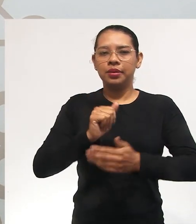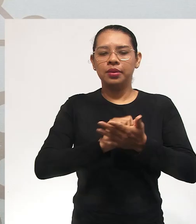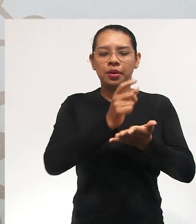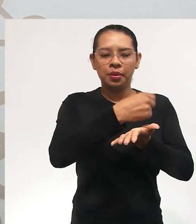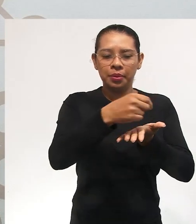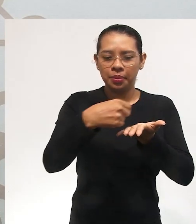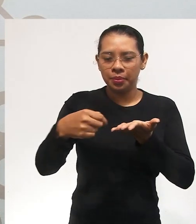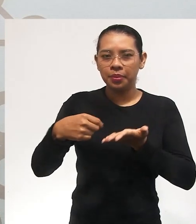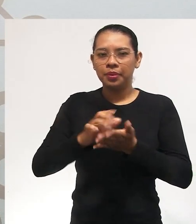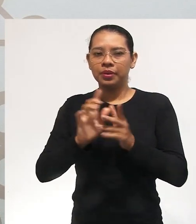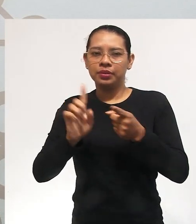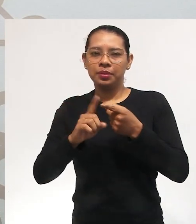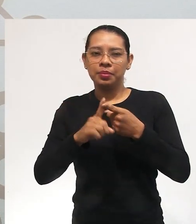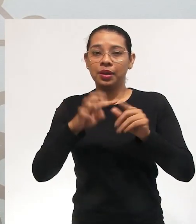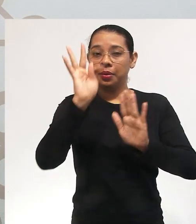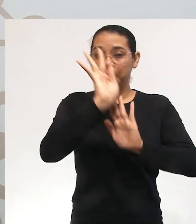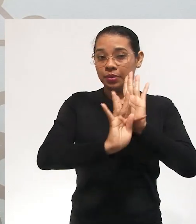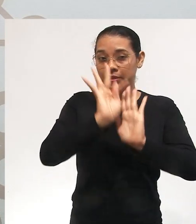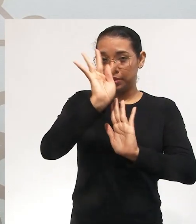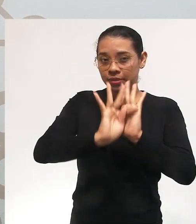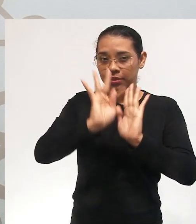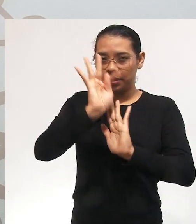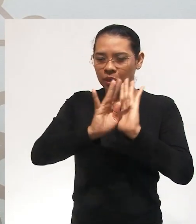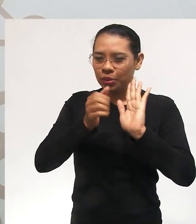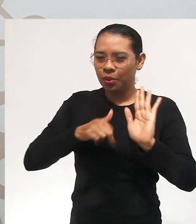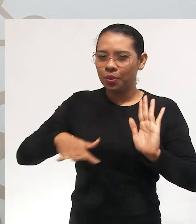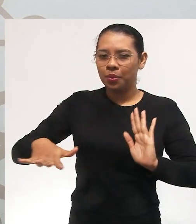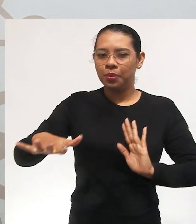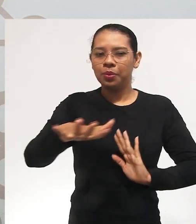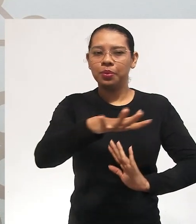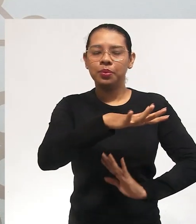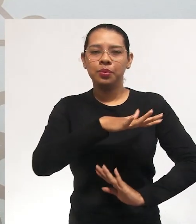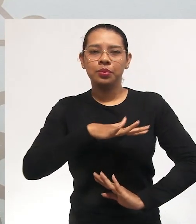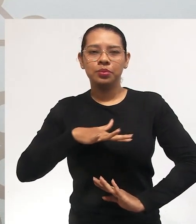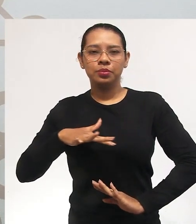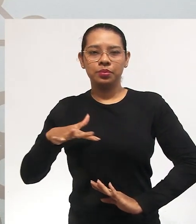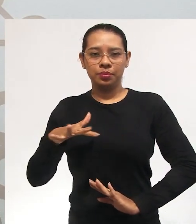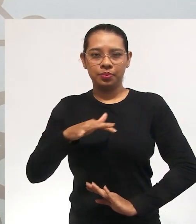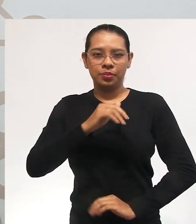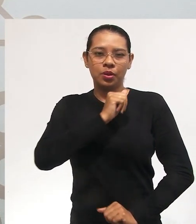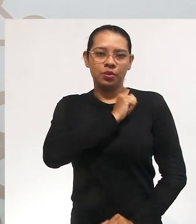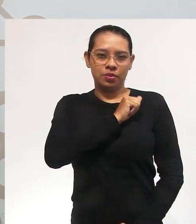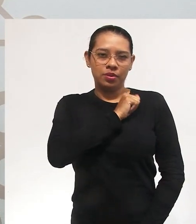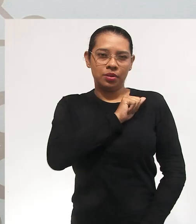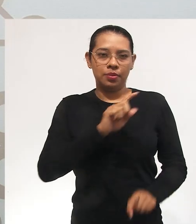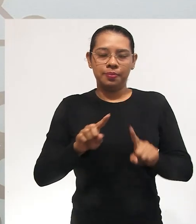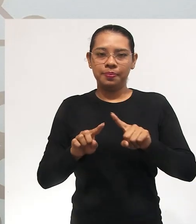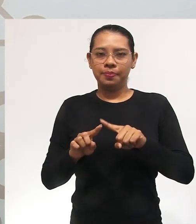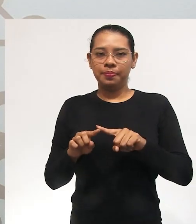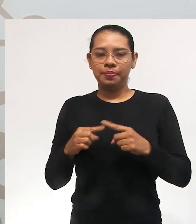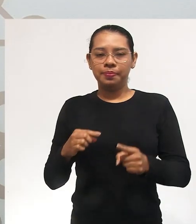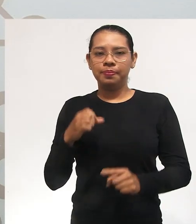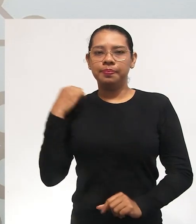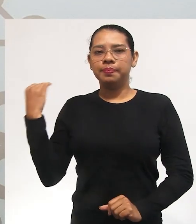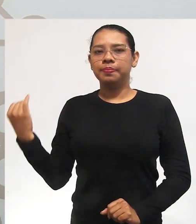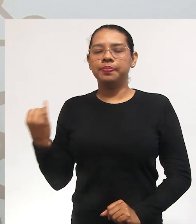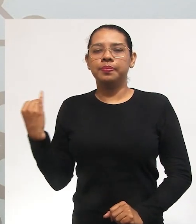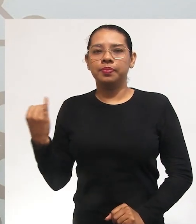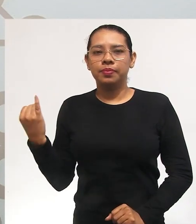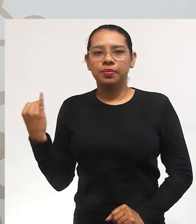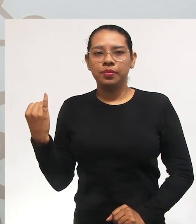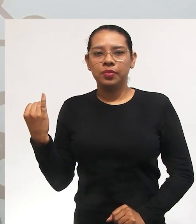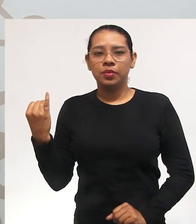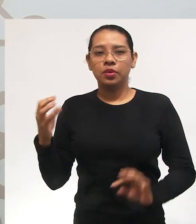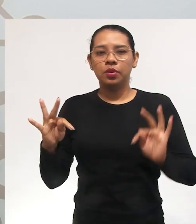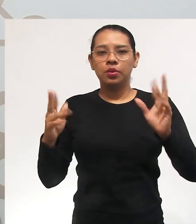causa de inúmeras situações de sala de aula, de demanda, de conteúdo para cumprir. Mas é importante dar a voz ao